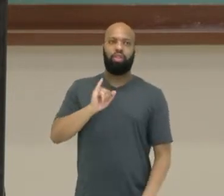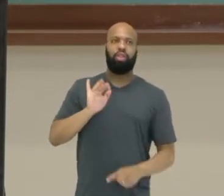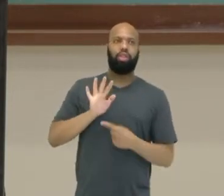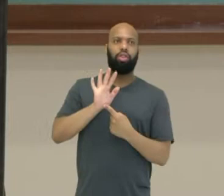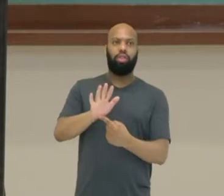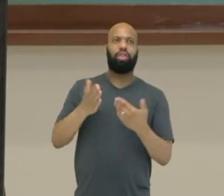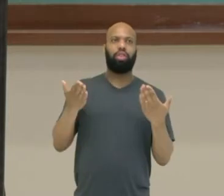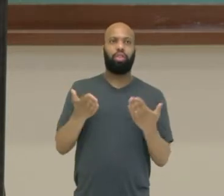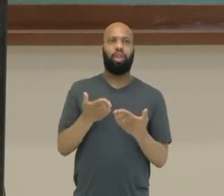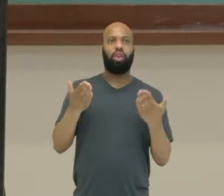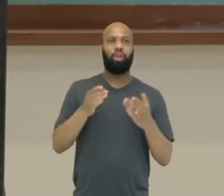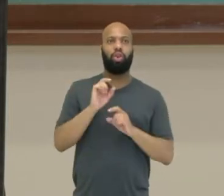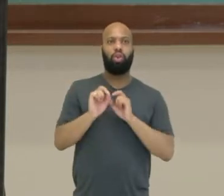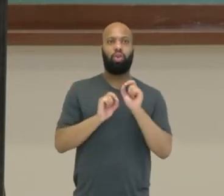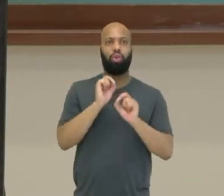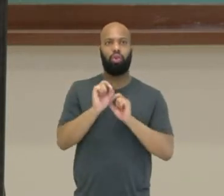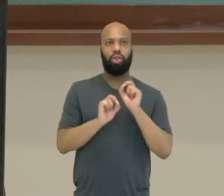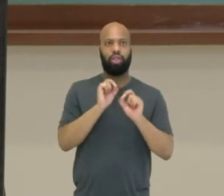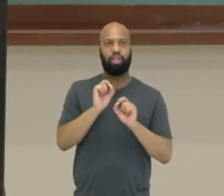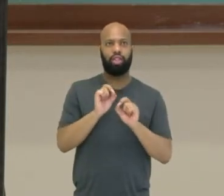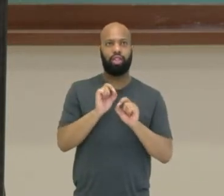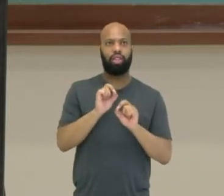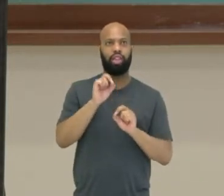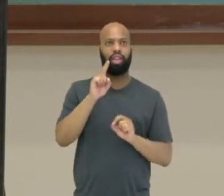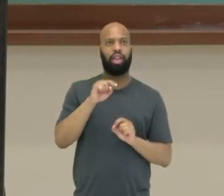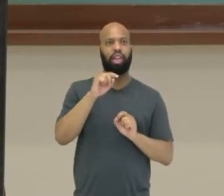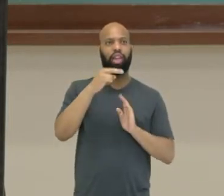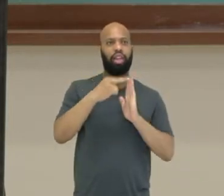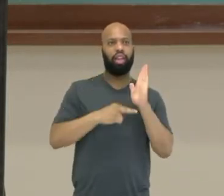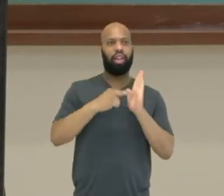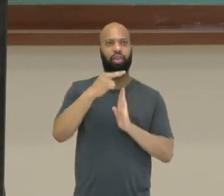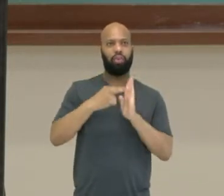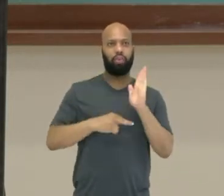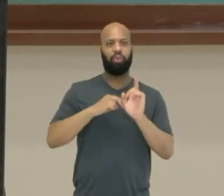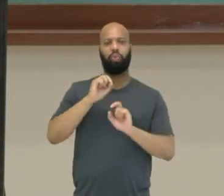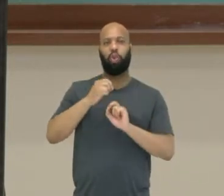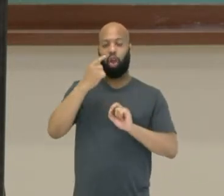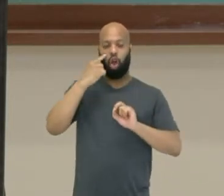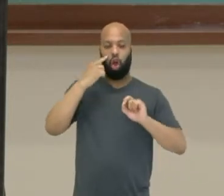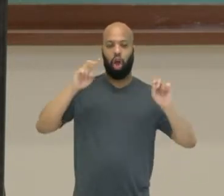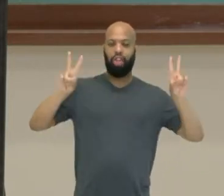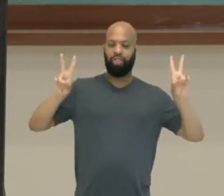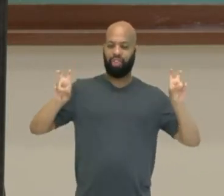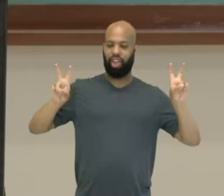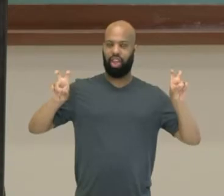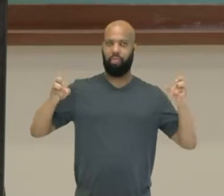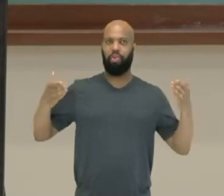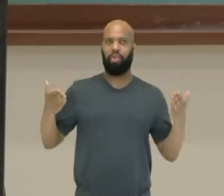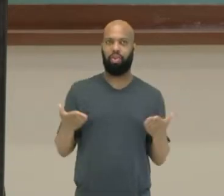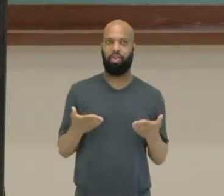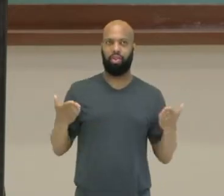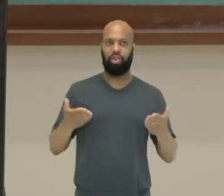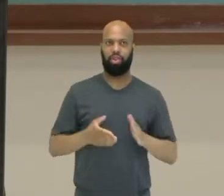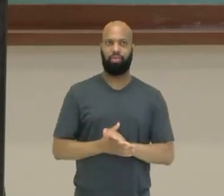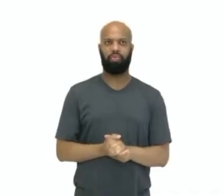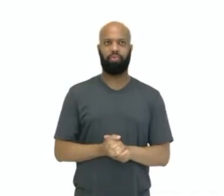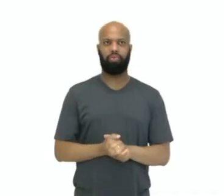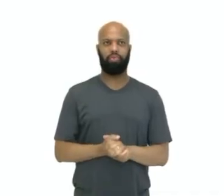uma reportagem. Nós vamos fazer uma leitura. Reparem no enunciado, no título dessa